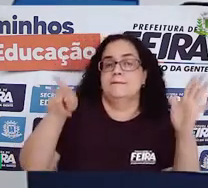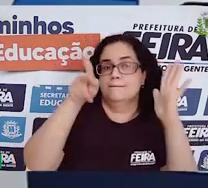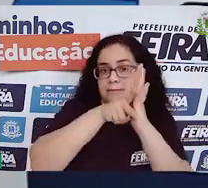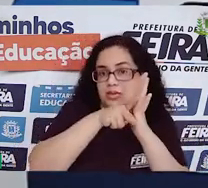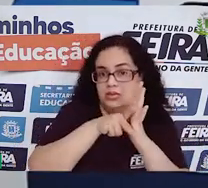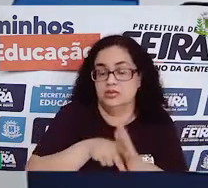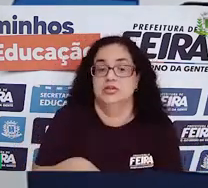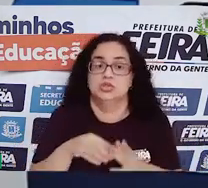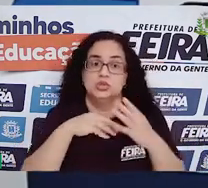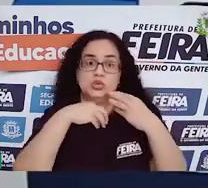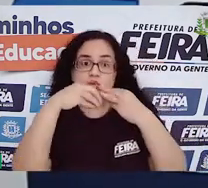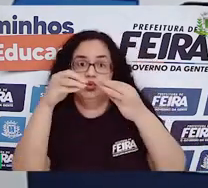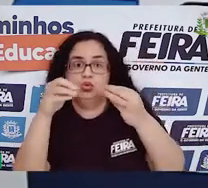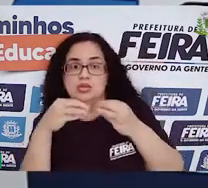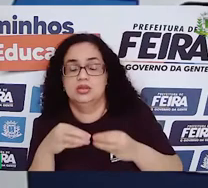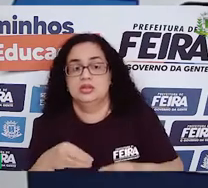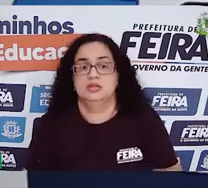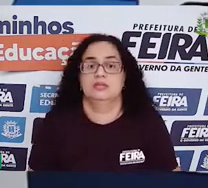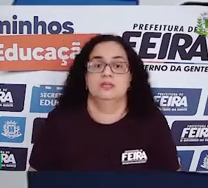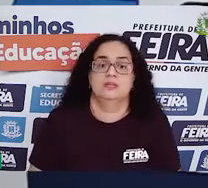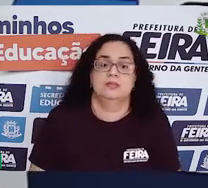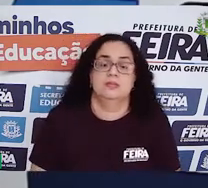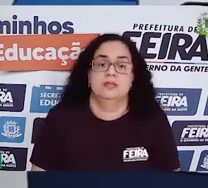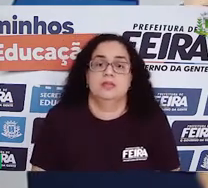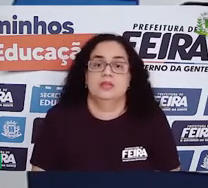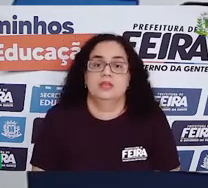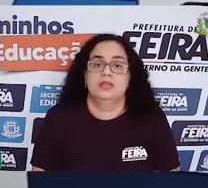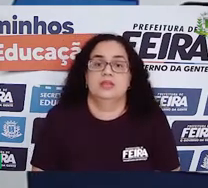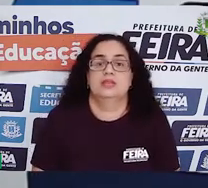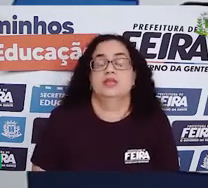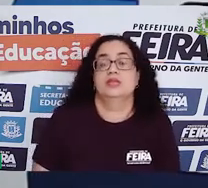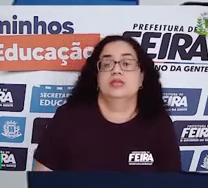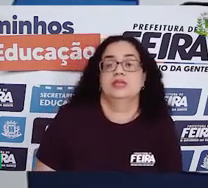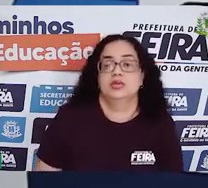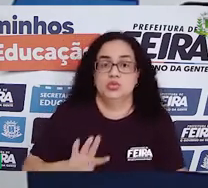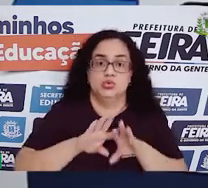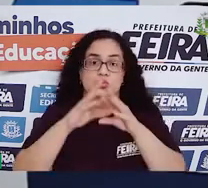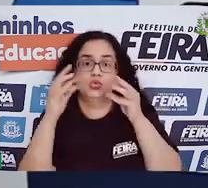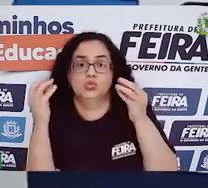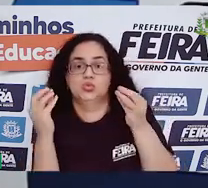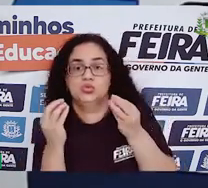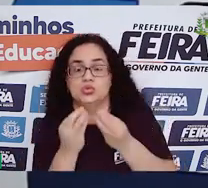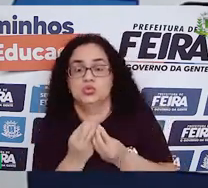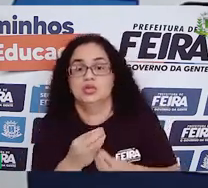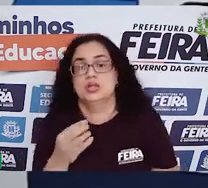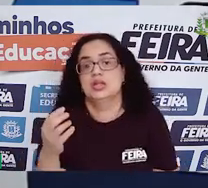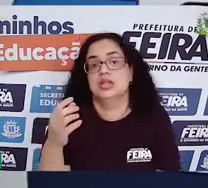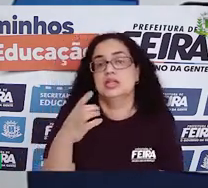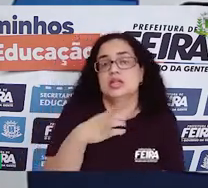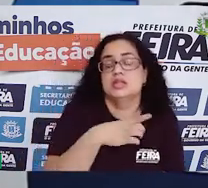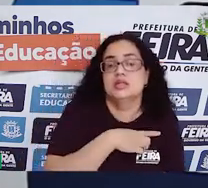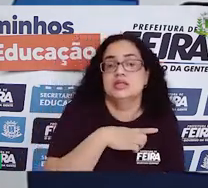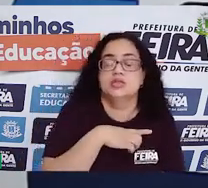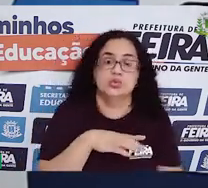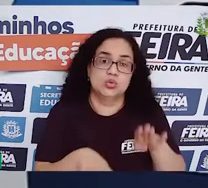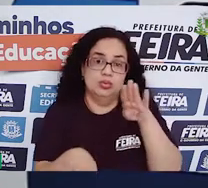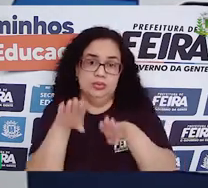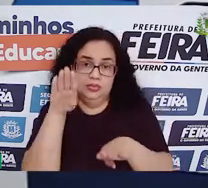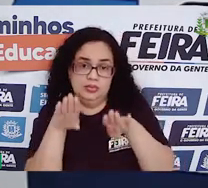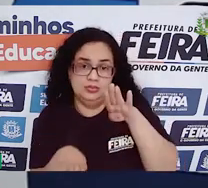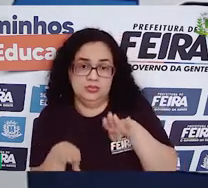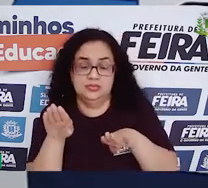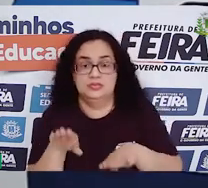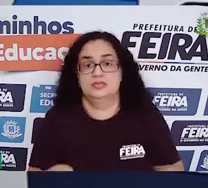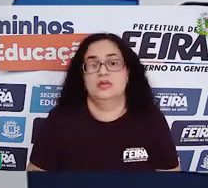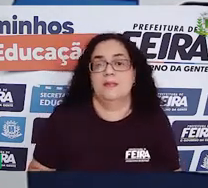De dobrar, de envergar, de fazer uma curva, né? E de trazer esse movimento. Essa é